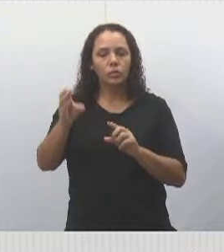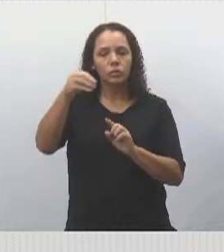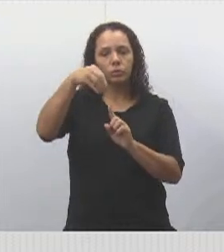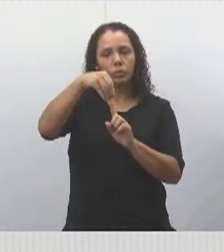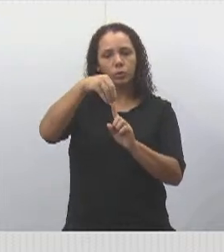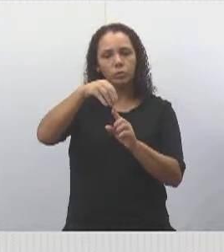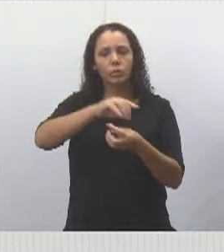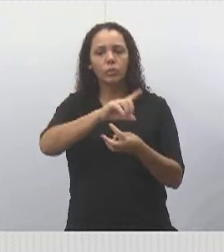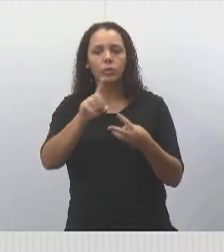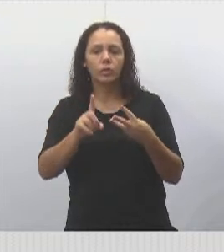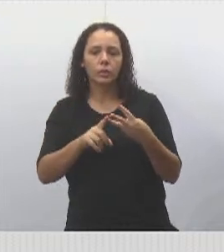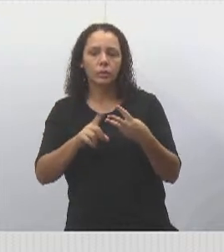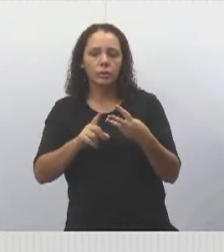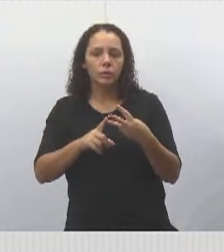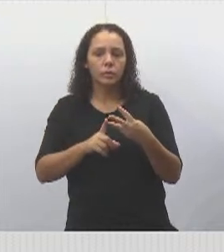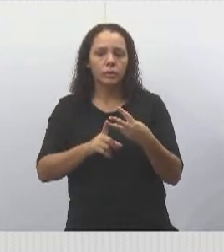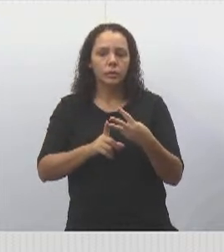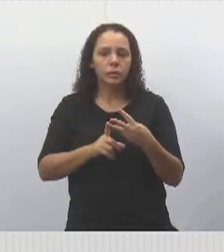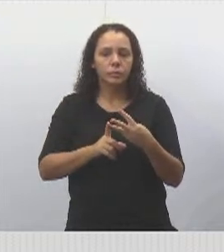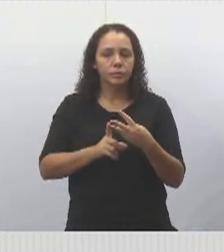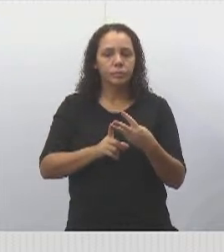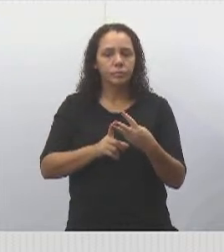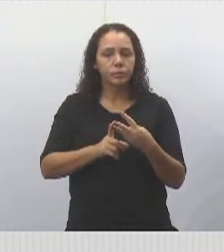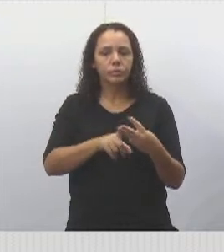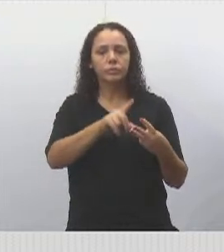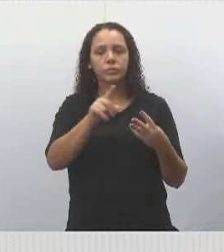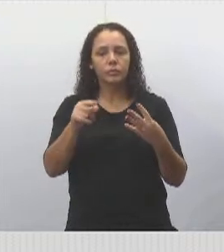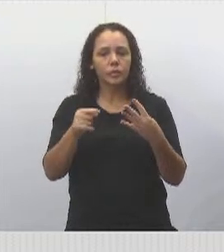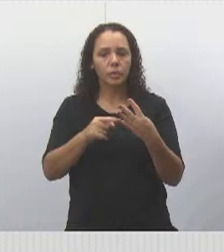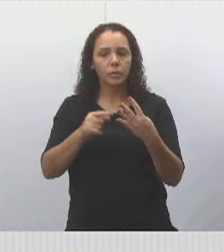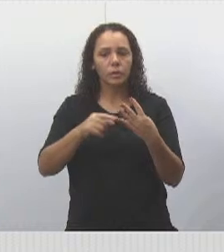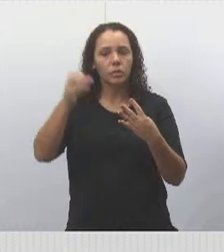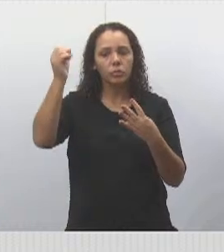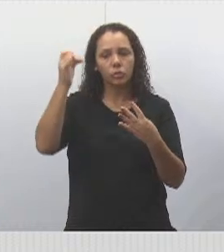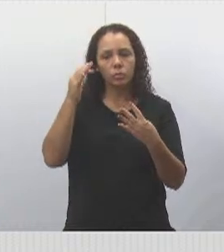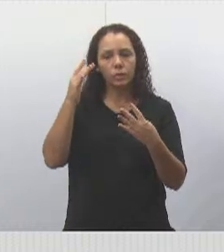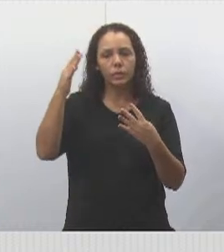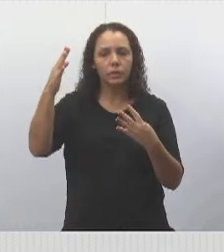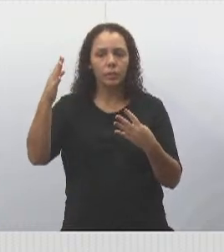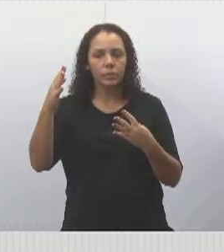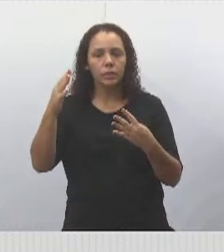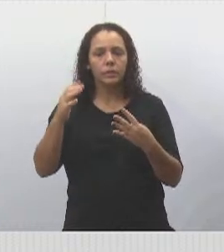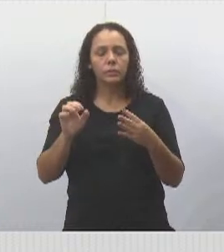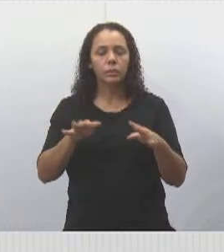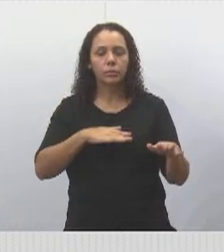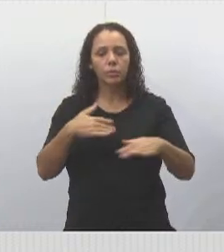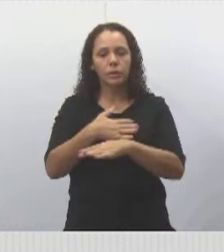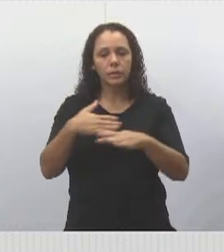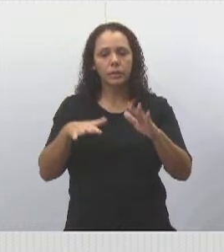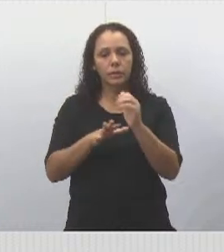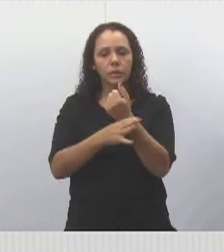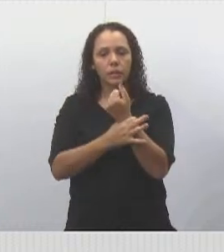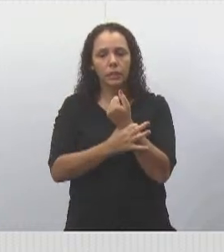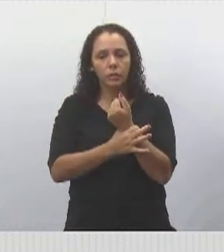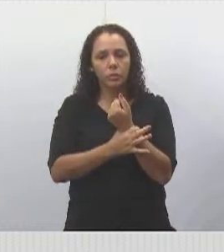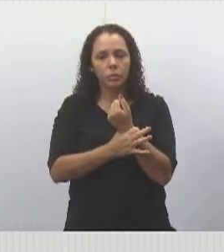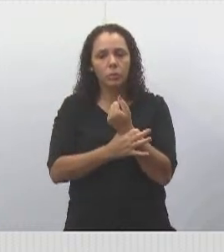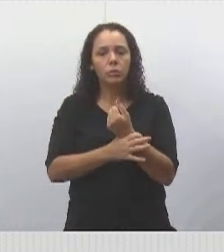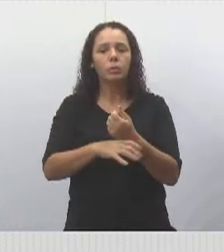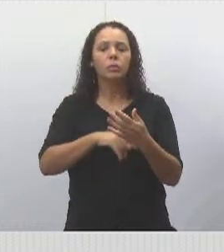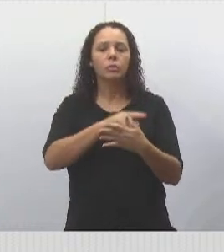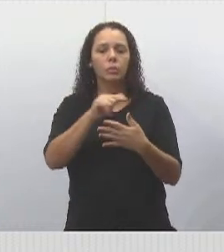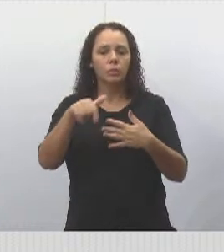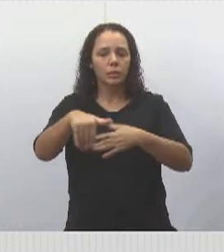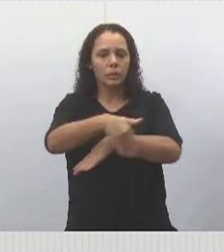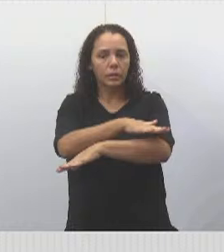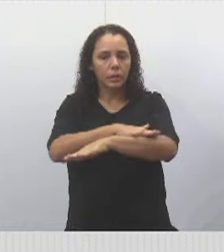ônibus, implantação do Sistema de Gestão de Mobilidade Urbana, projeto de iluminação mobilidade segura, recuperação e construção